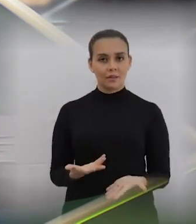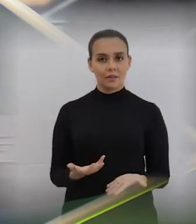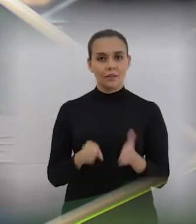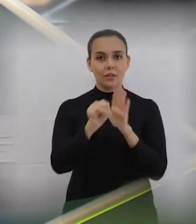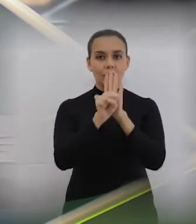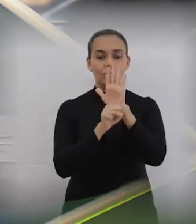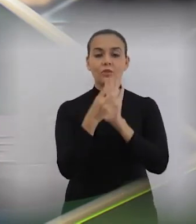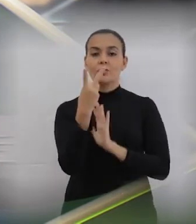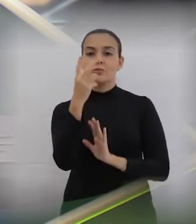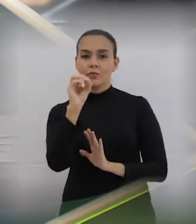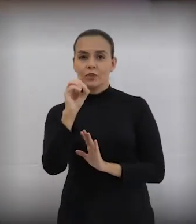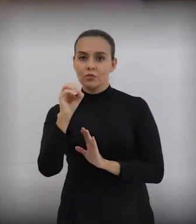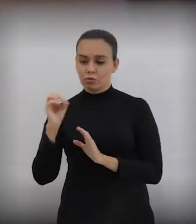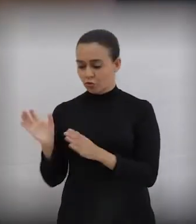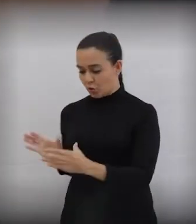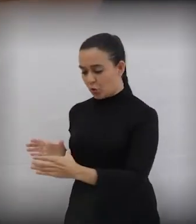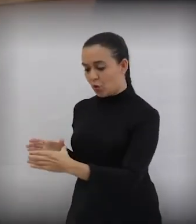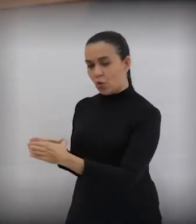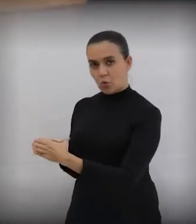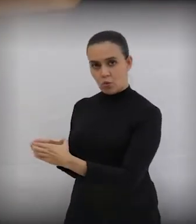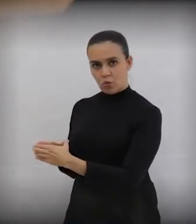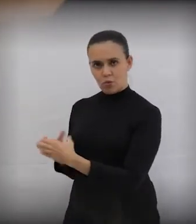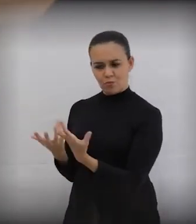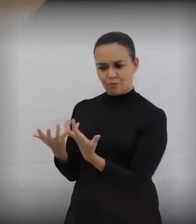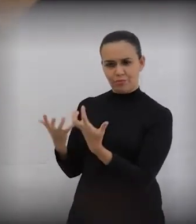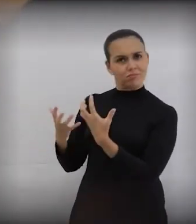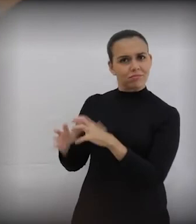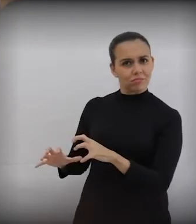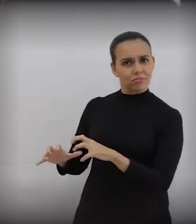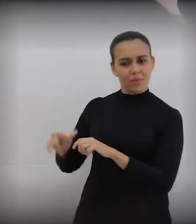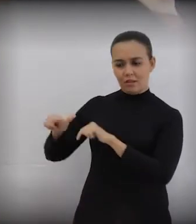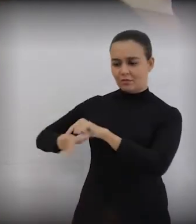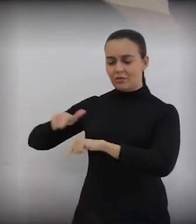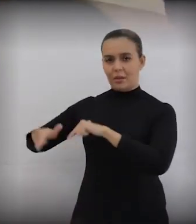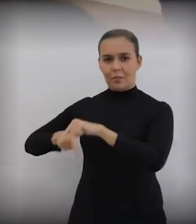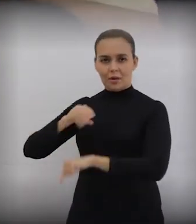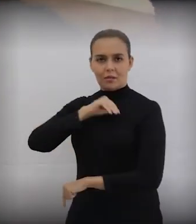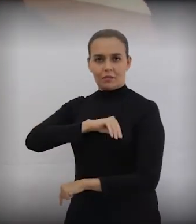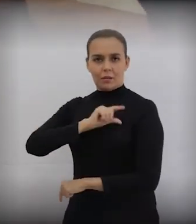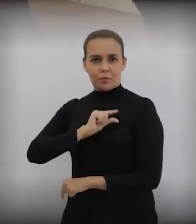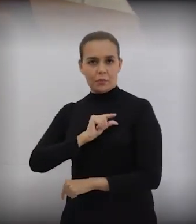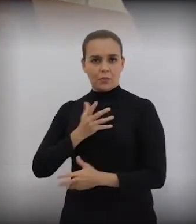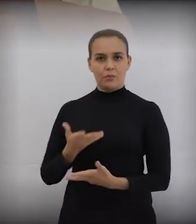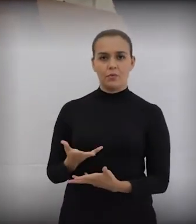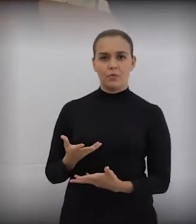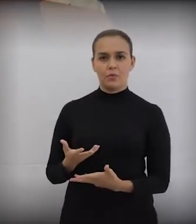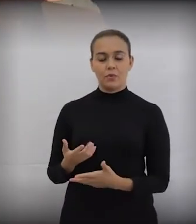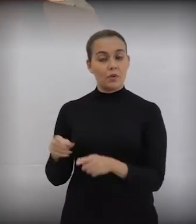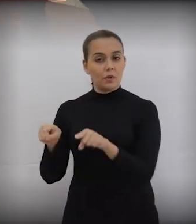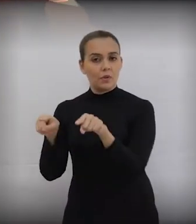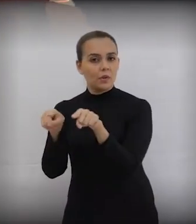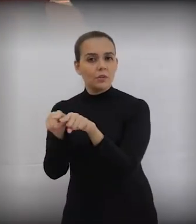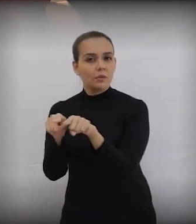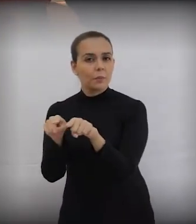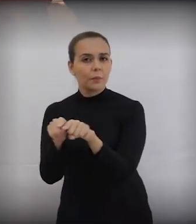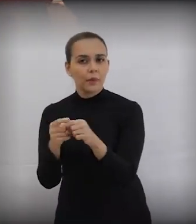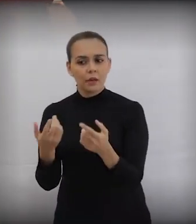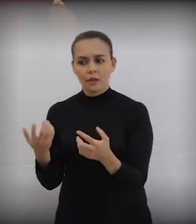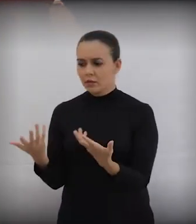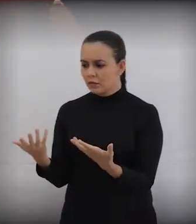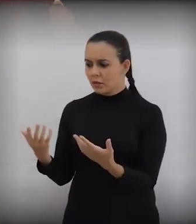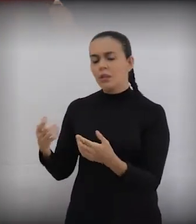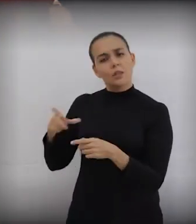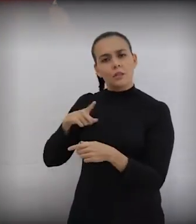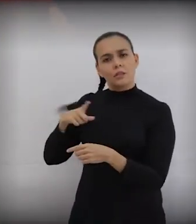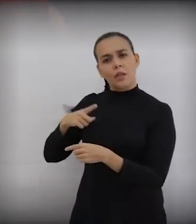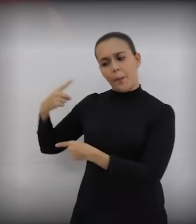as massas se revoltaram contra a exploração e buscaram traduzir seu papel vital na economia em poder